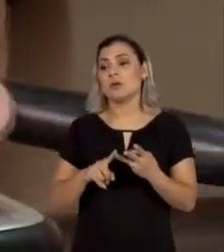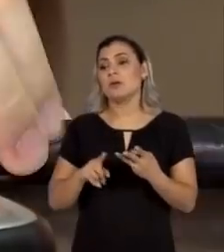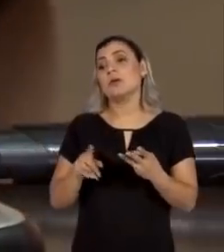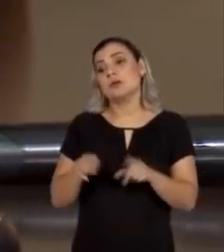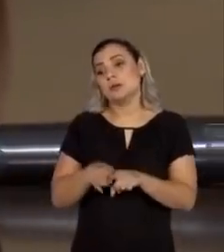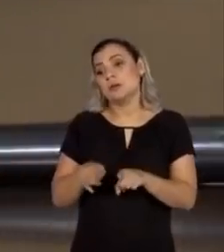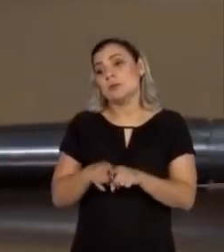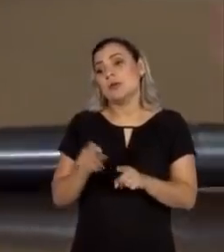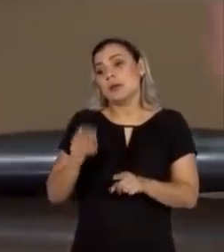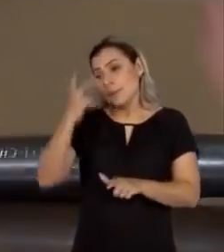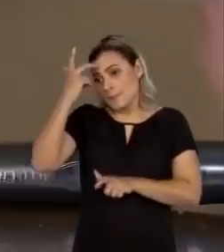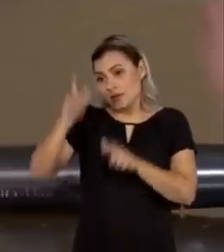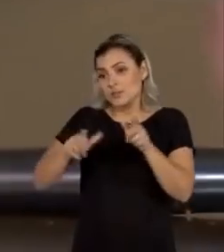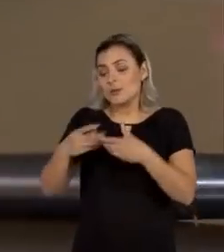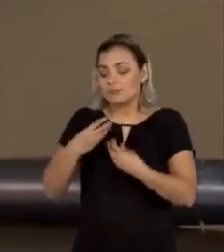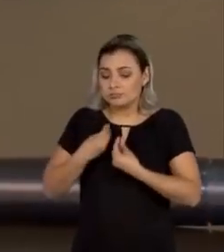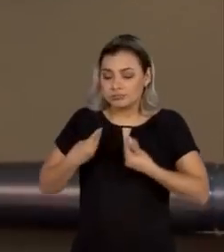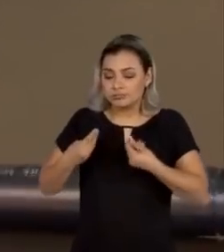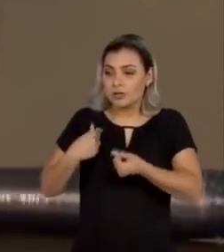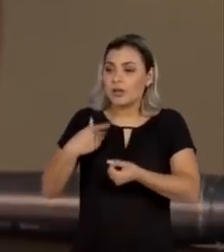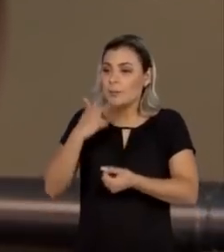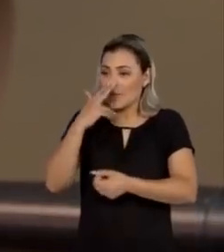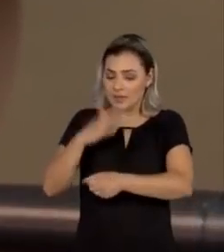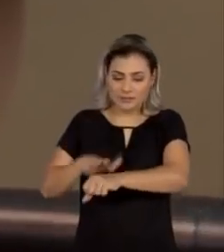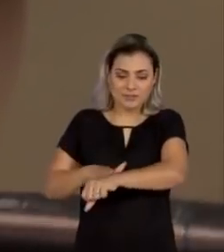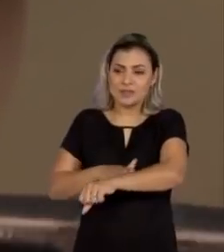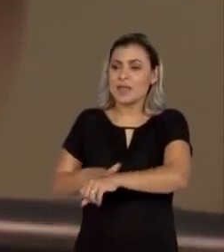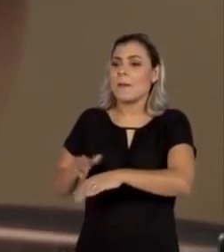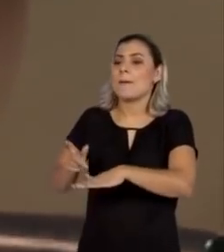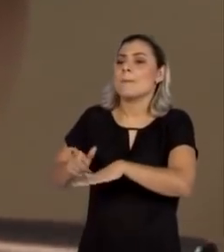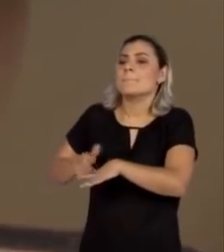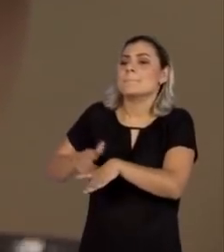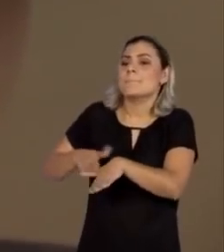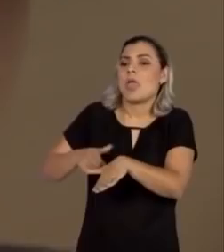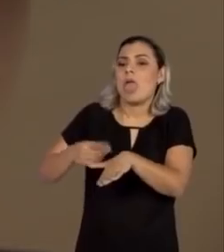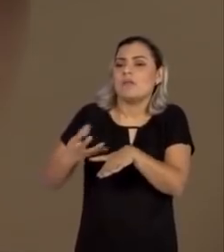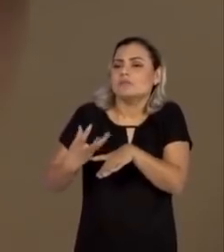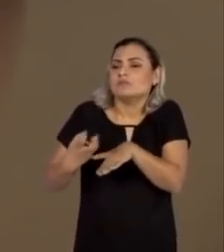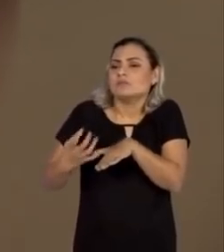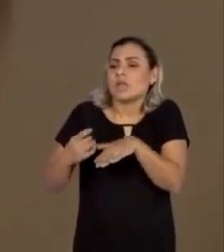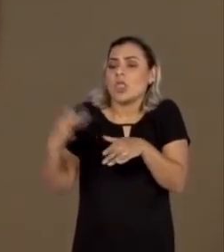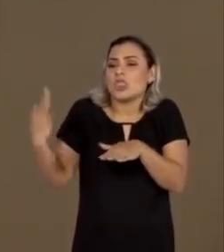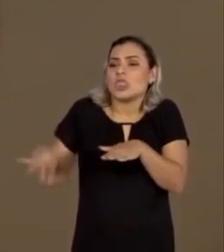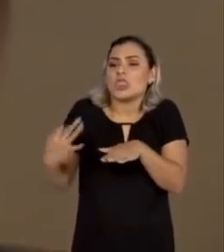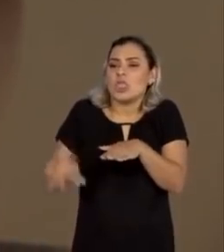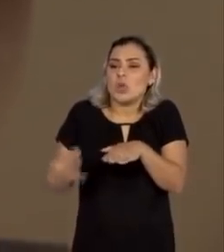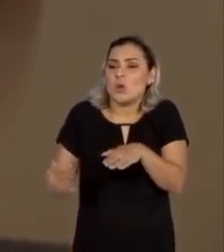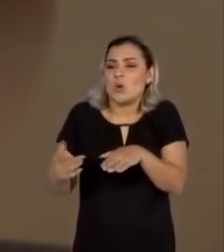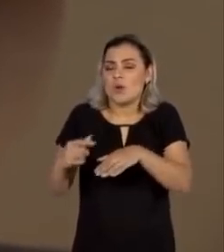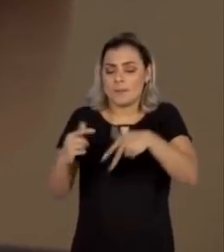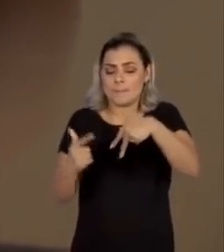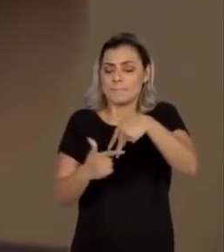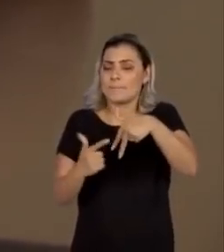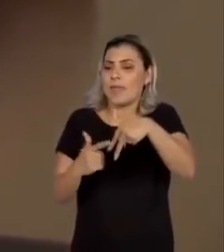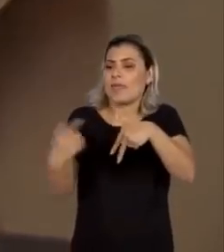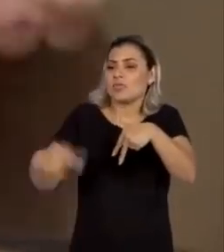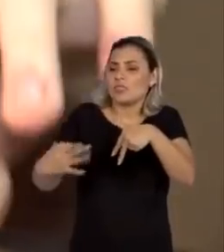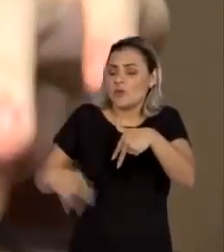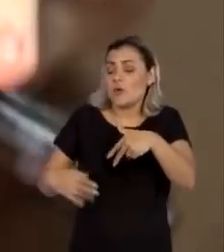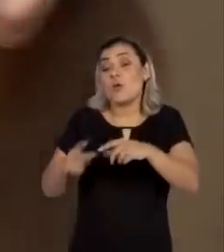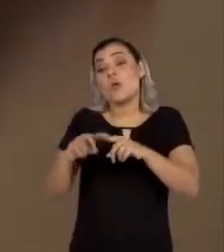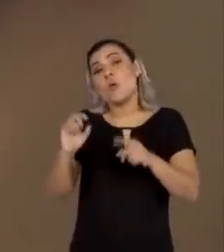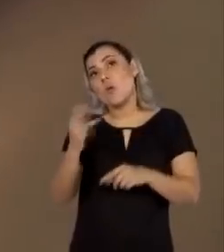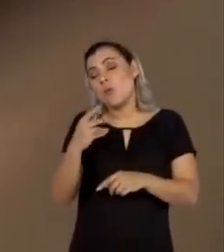Então, alterações de sensibilidade na perna, uma dormência no pé, dor no pé ou na perna. Né? Ou vai a